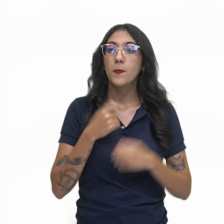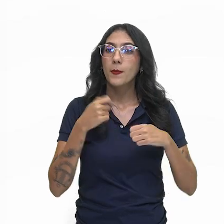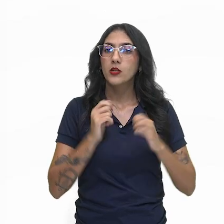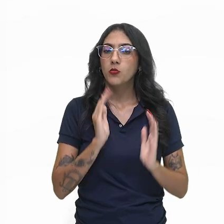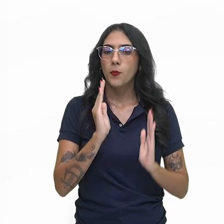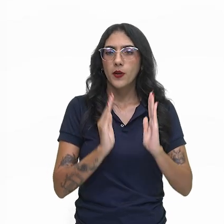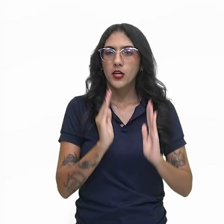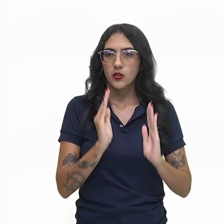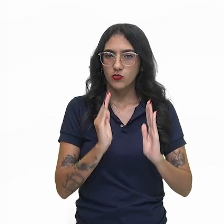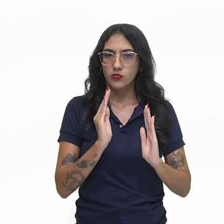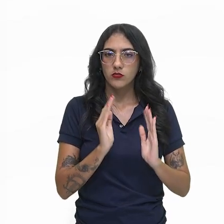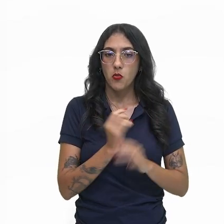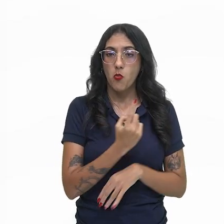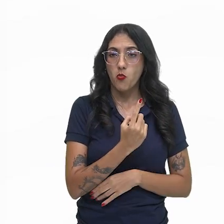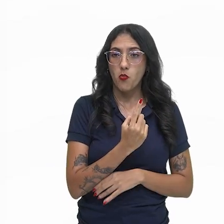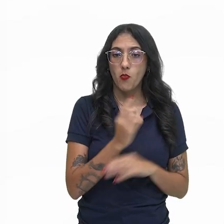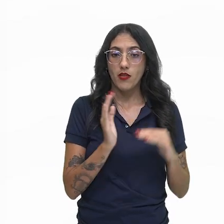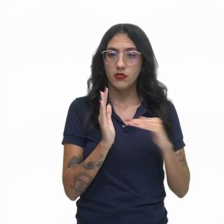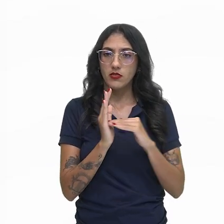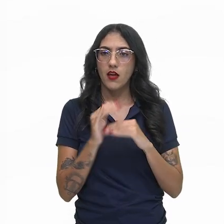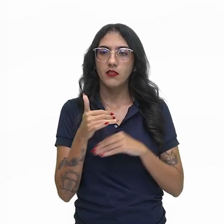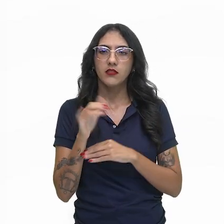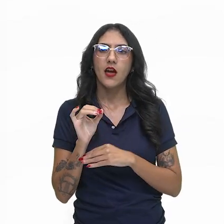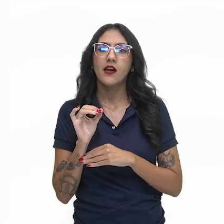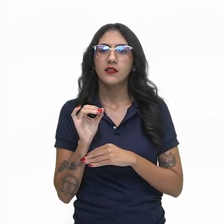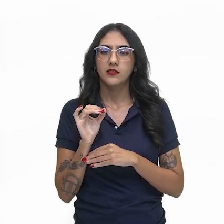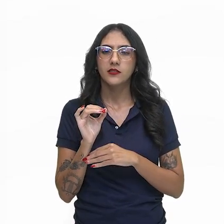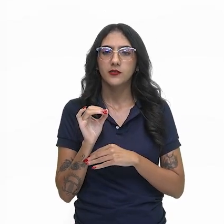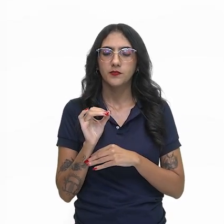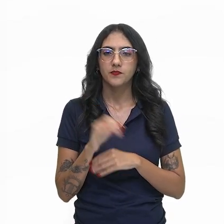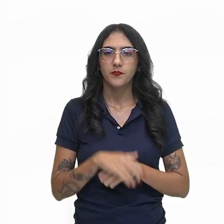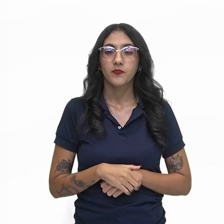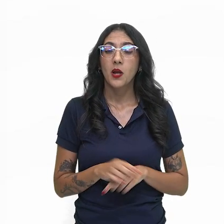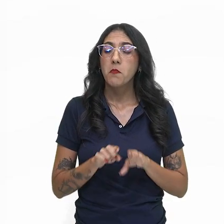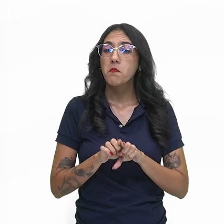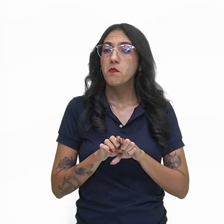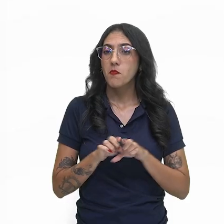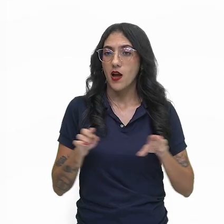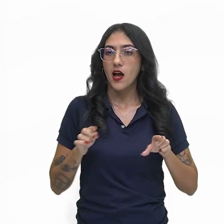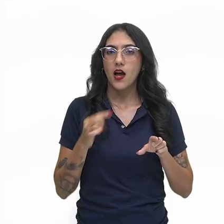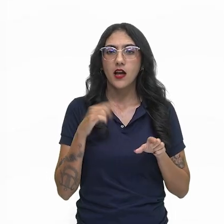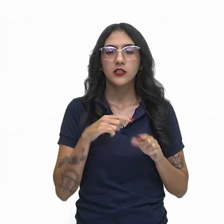entre 1 e 10. Na verdade, ele pode ser